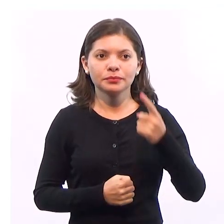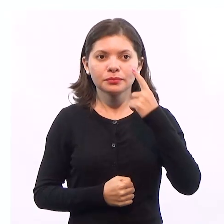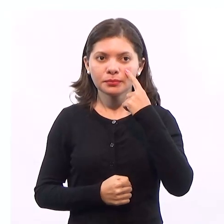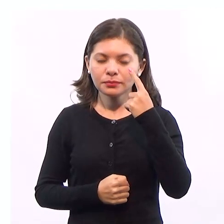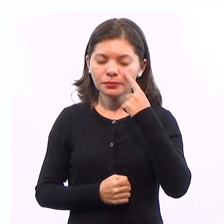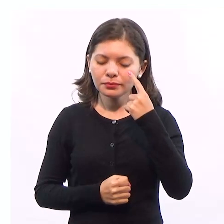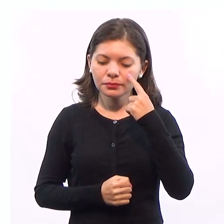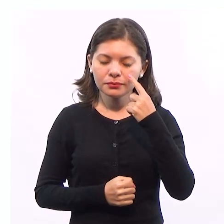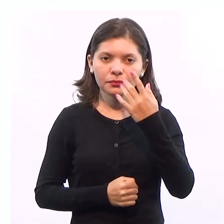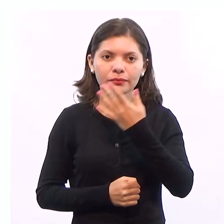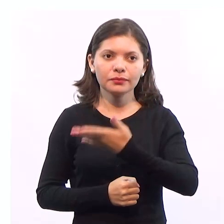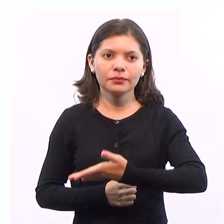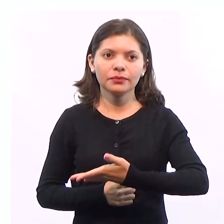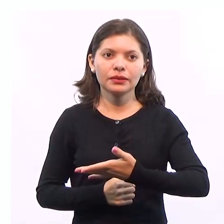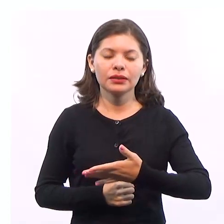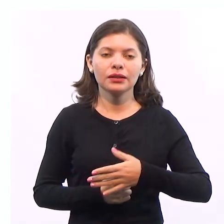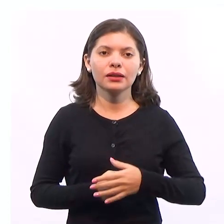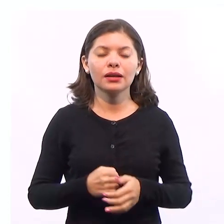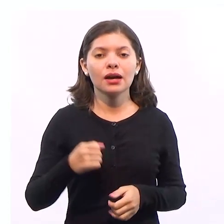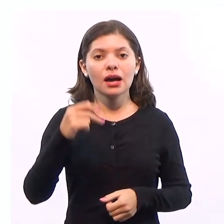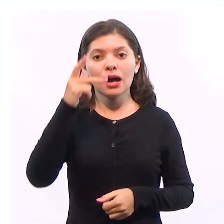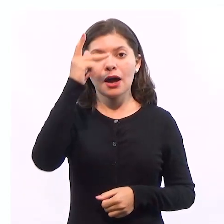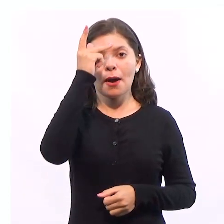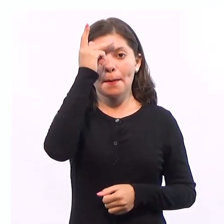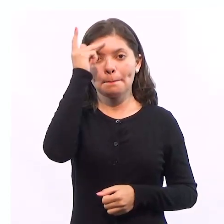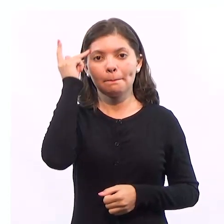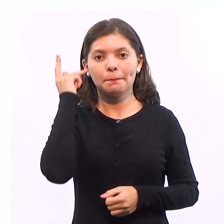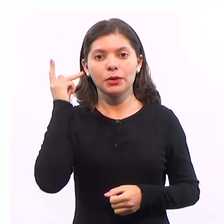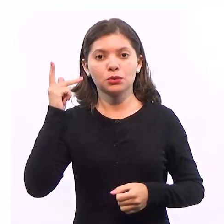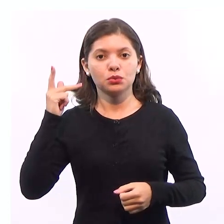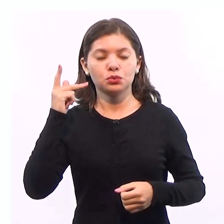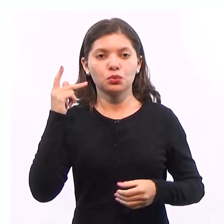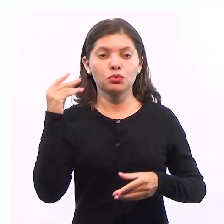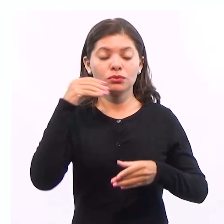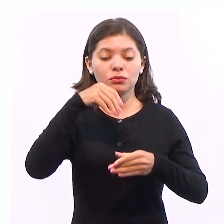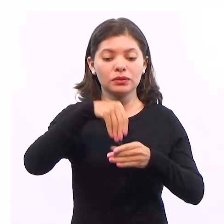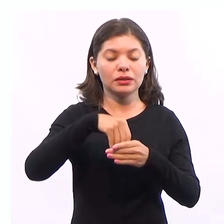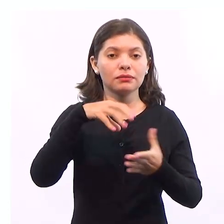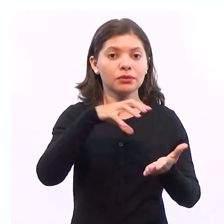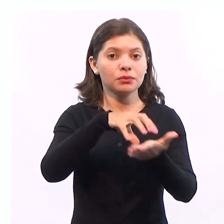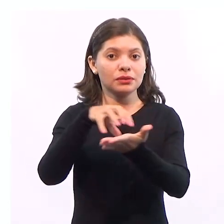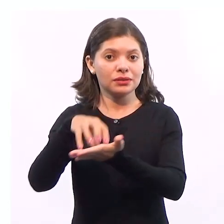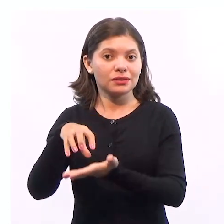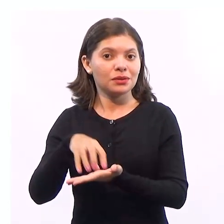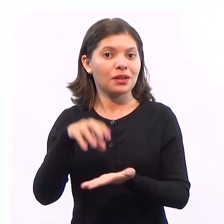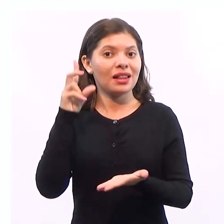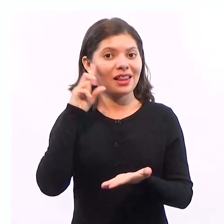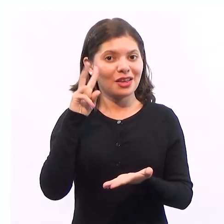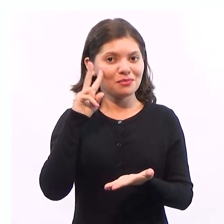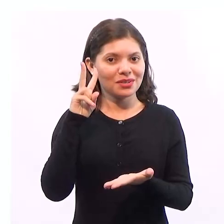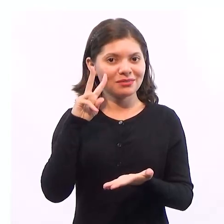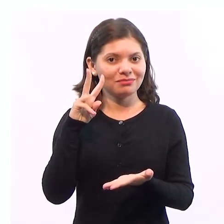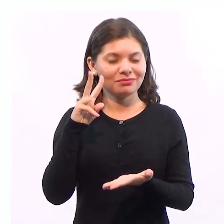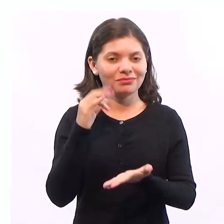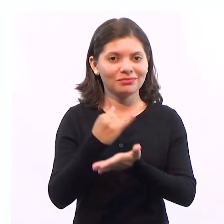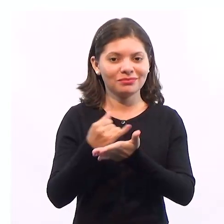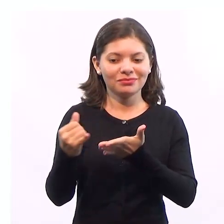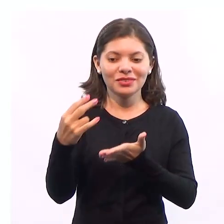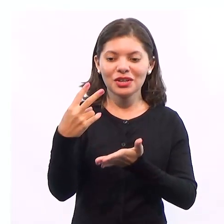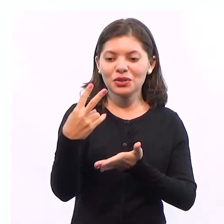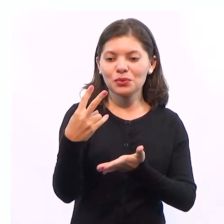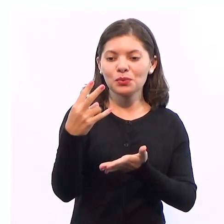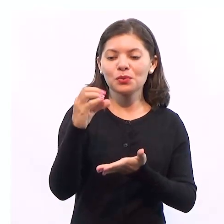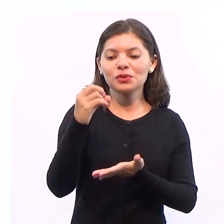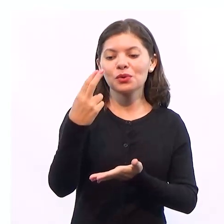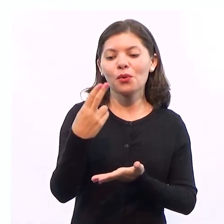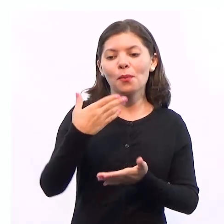aqui, ó. Olha lá, são as pessoas que formam as organizações. Lembra lá do início? 2 ou mais. E é por